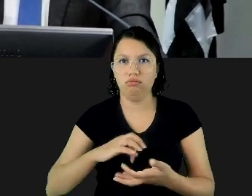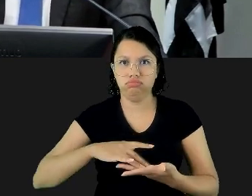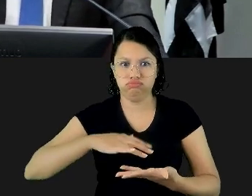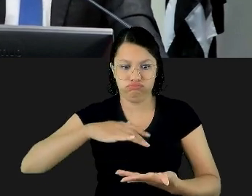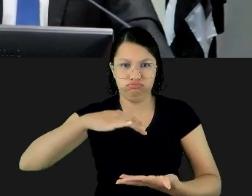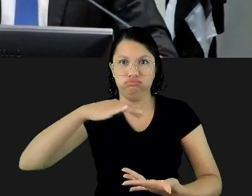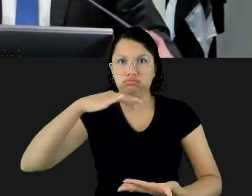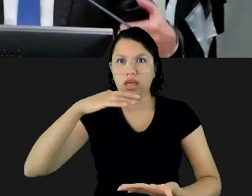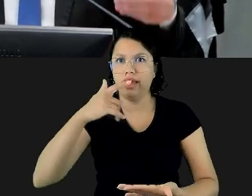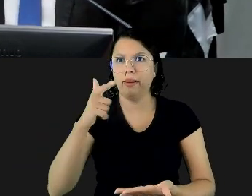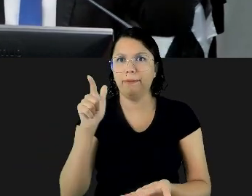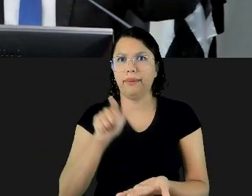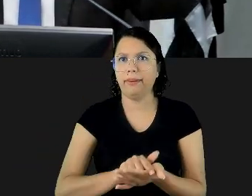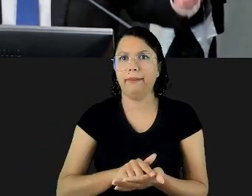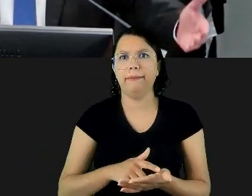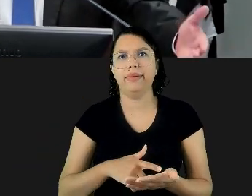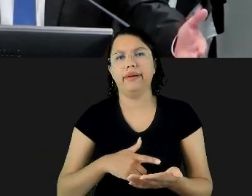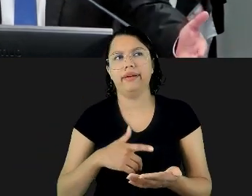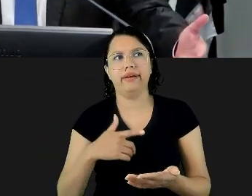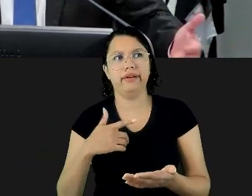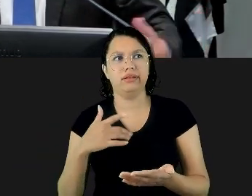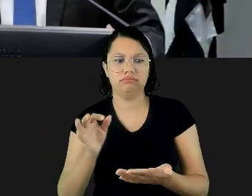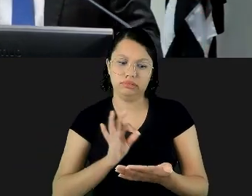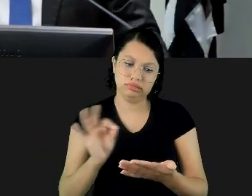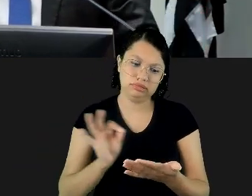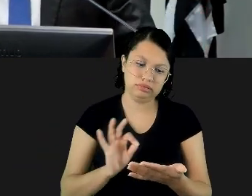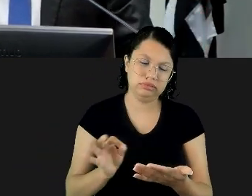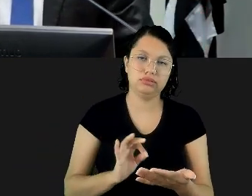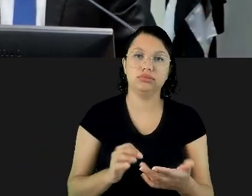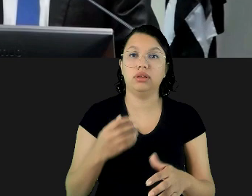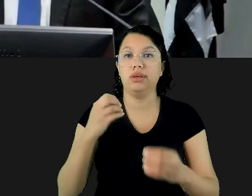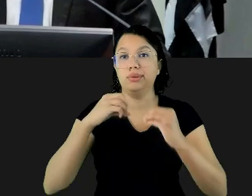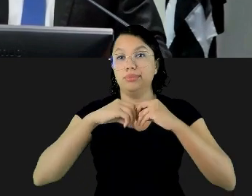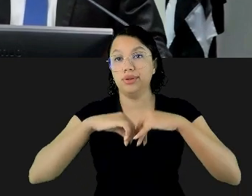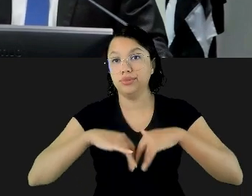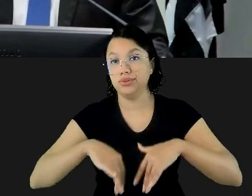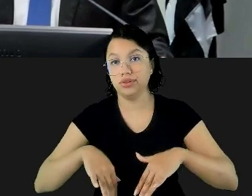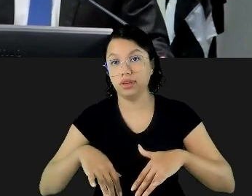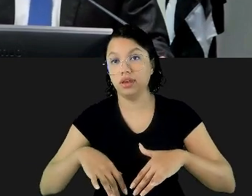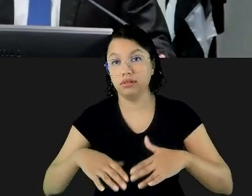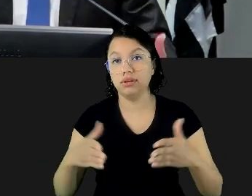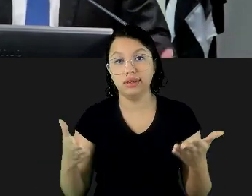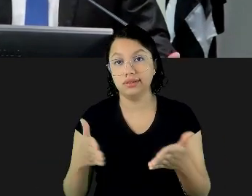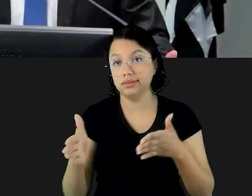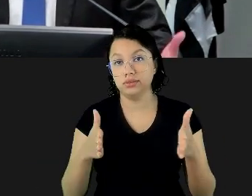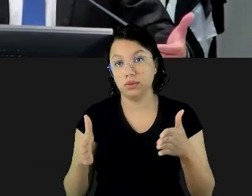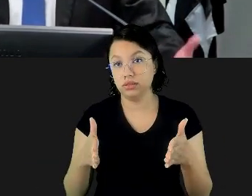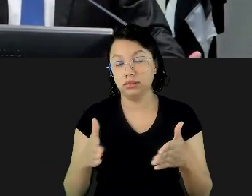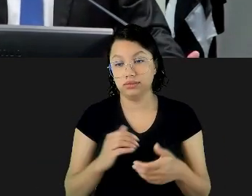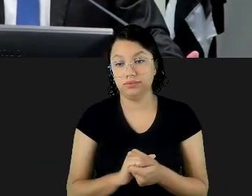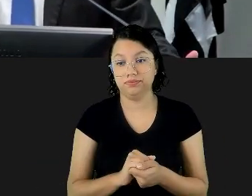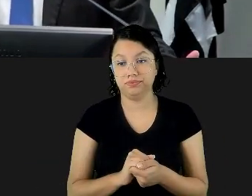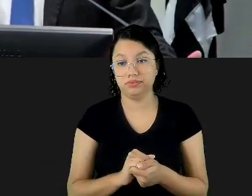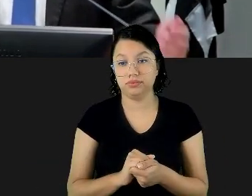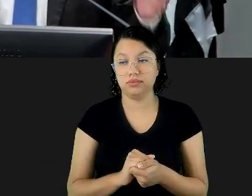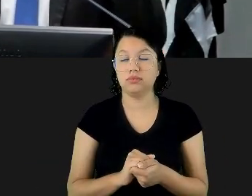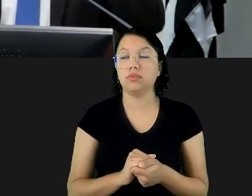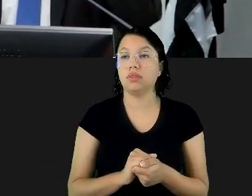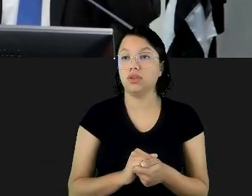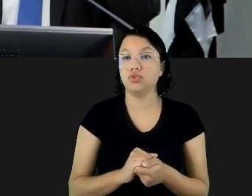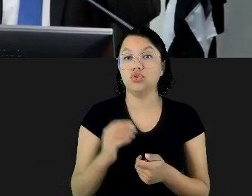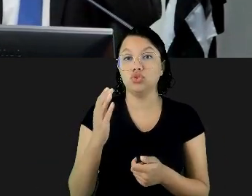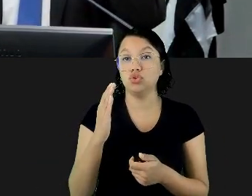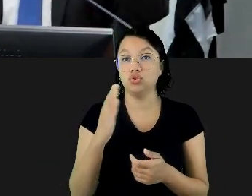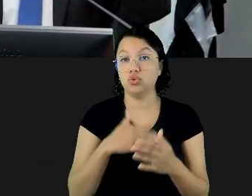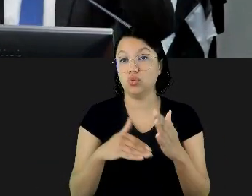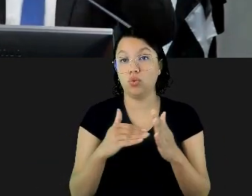possam prejudicar todas as vantagens que isso já tem, sob o ponto de vista de distância, de tempo.